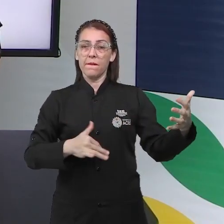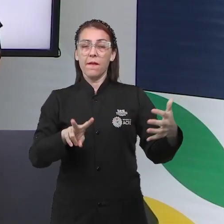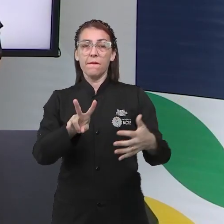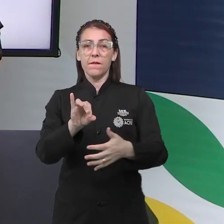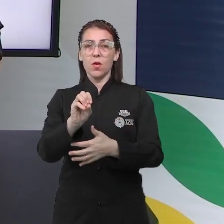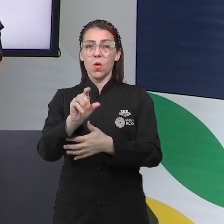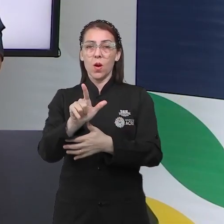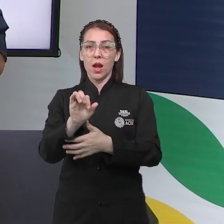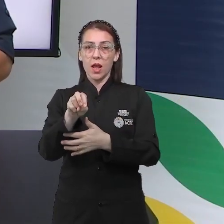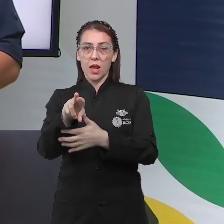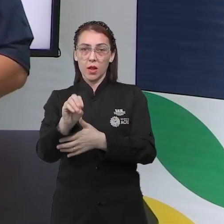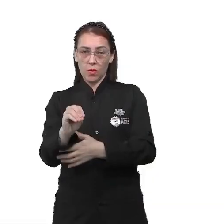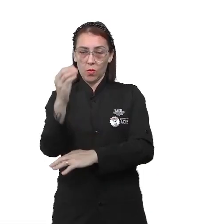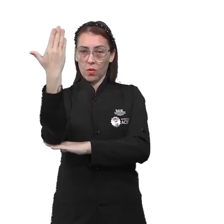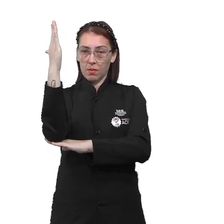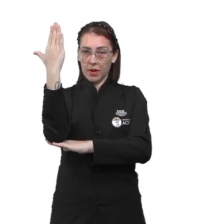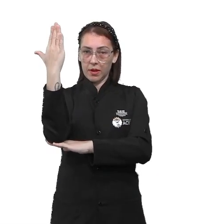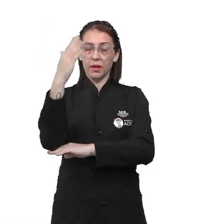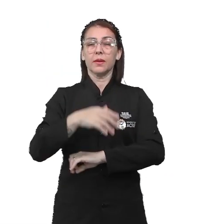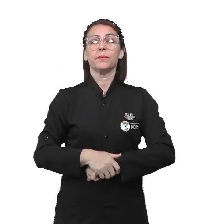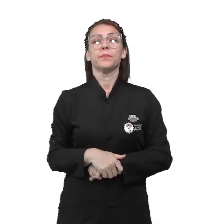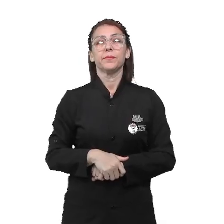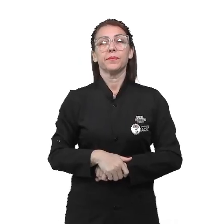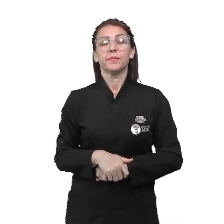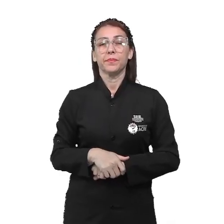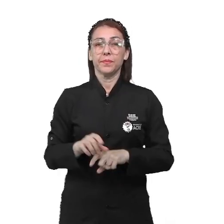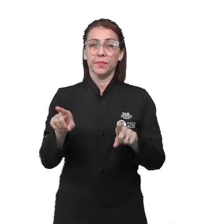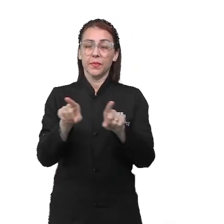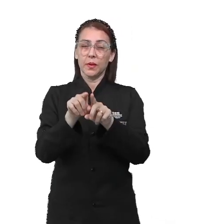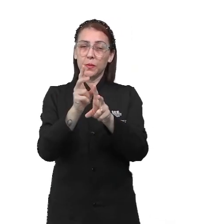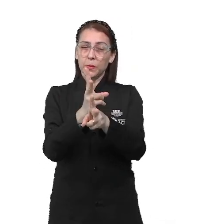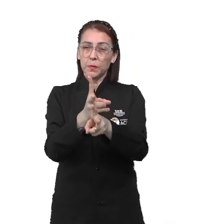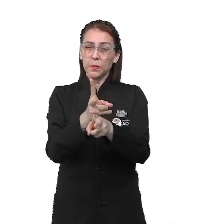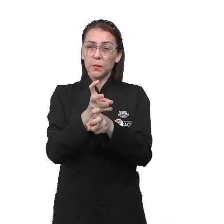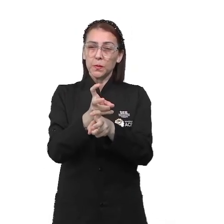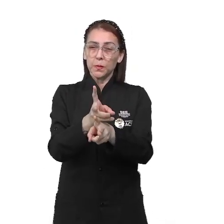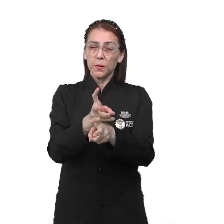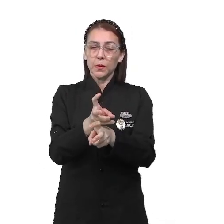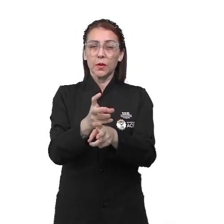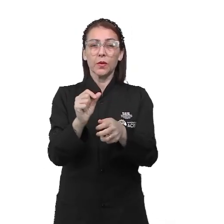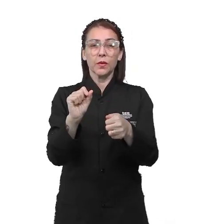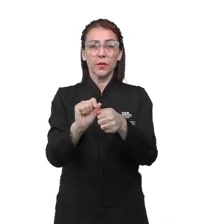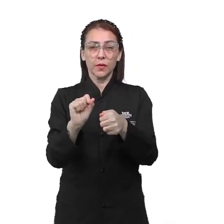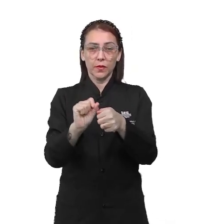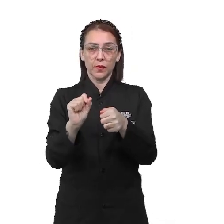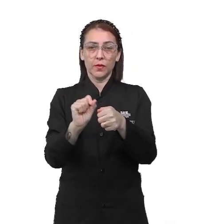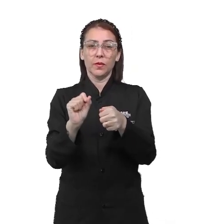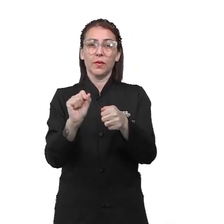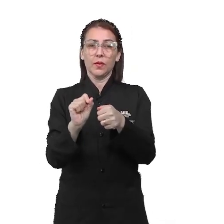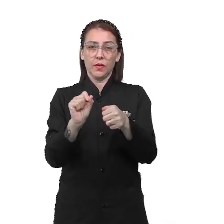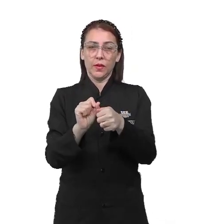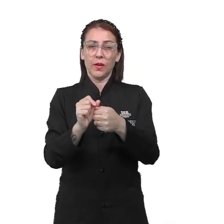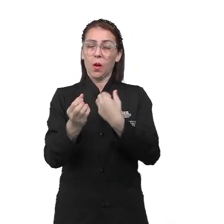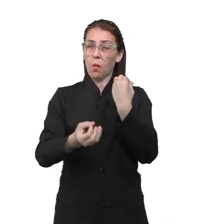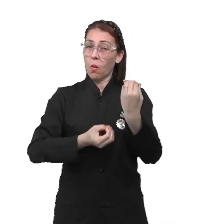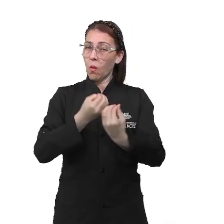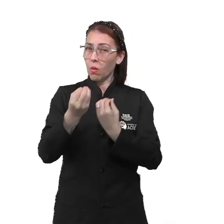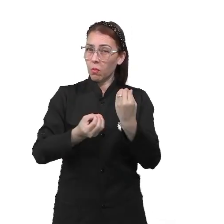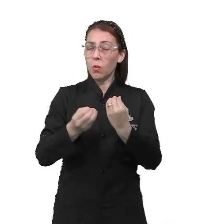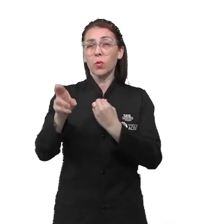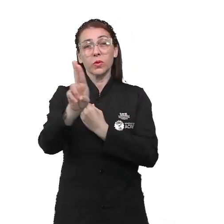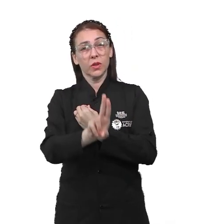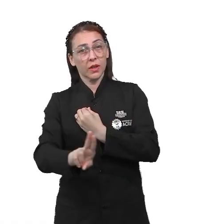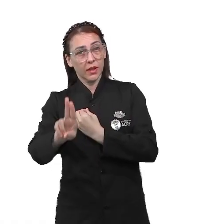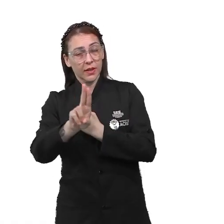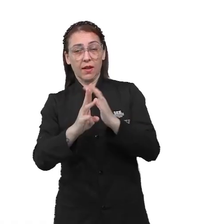do pau-brasil. E essa exploração foi feita de maneira predatória. Então,